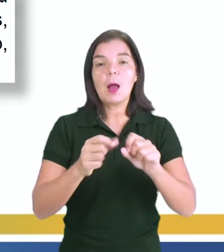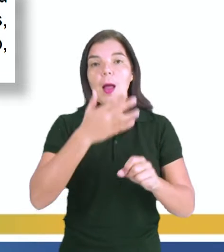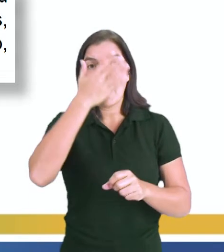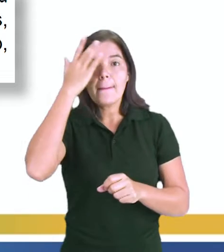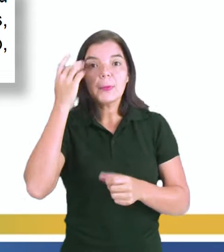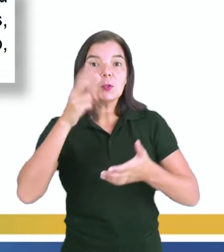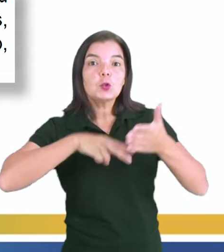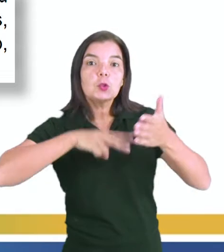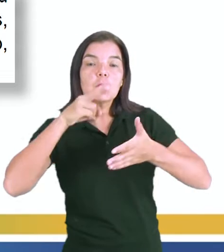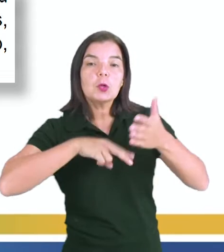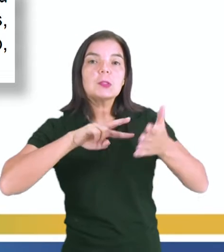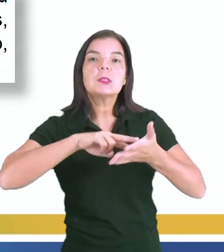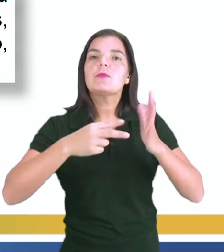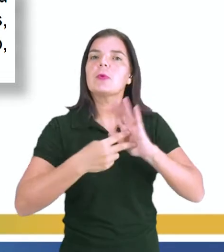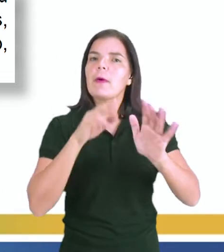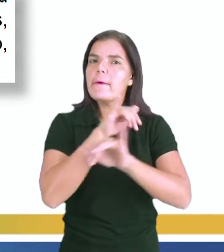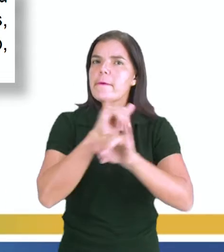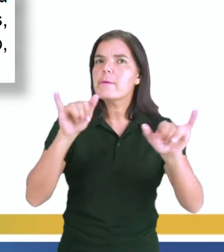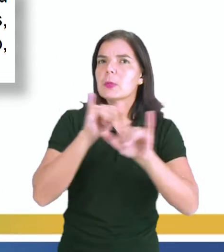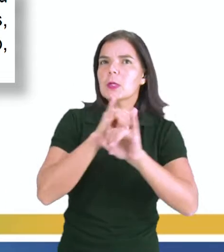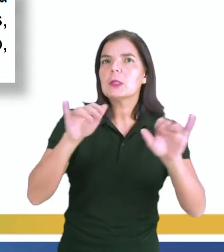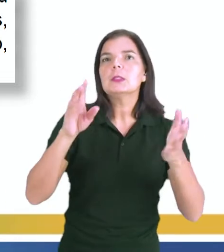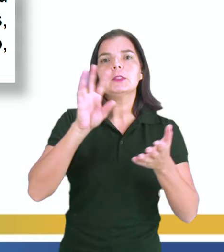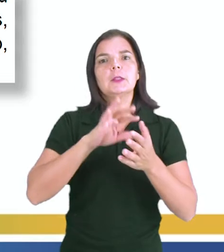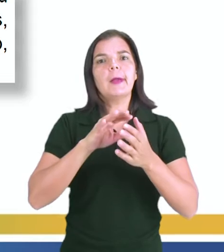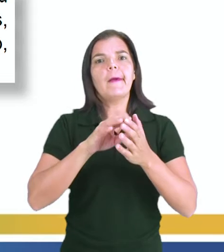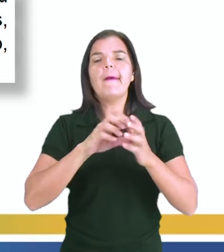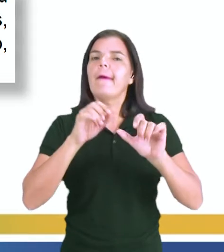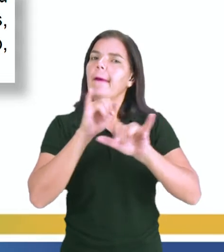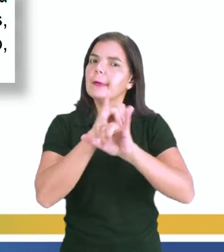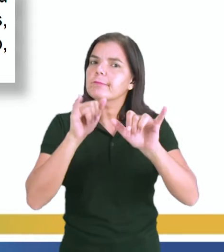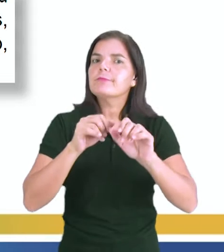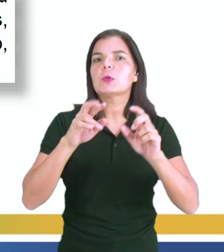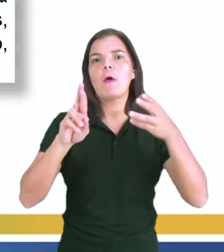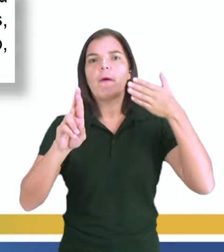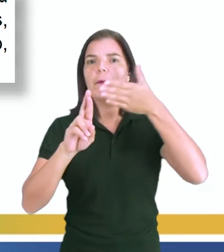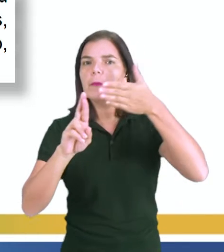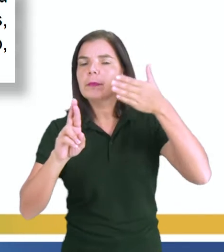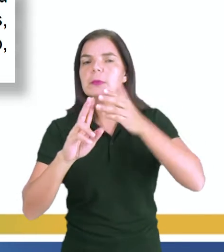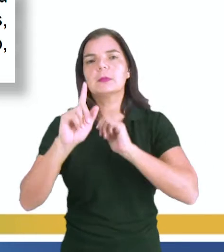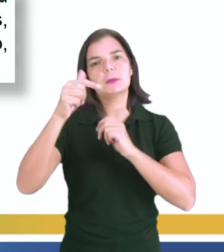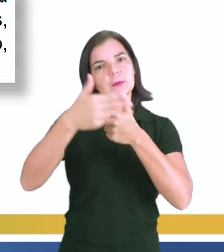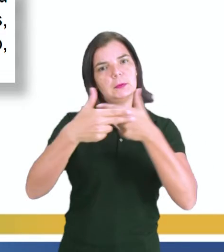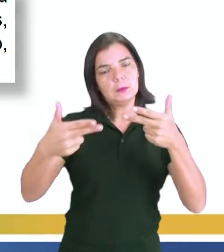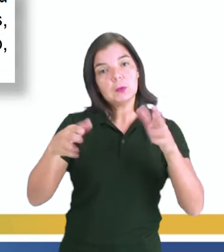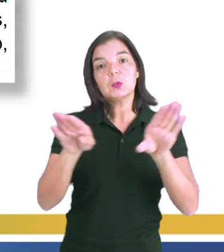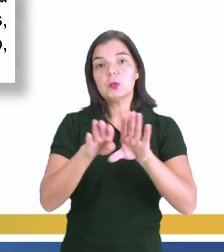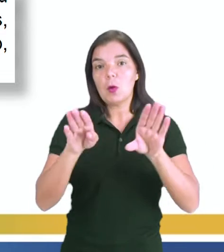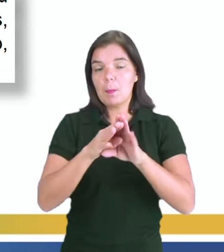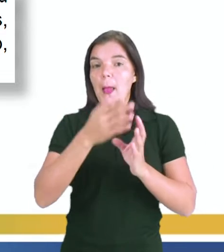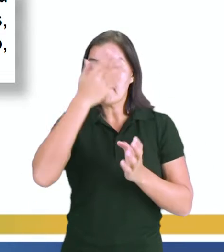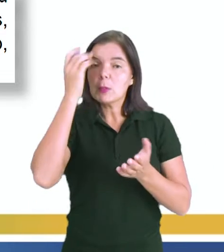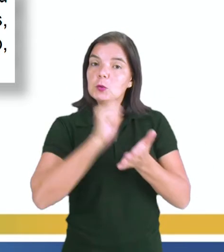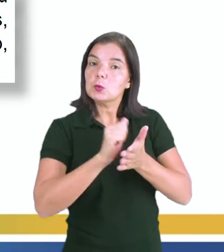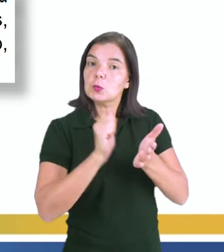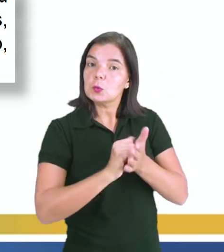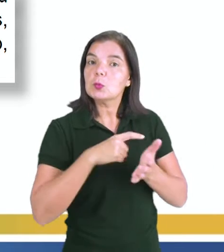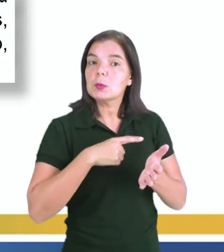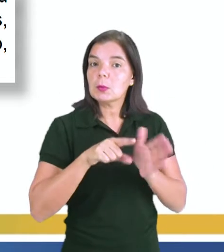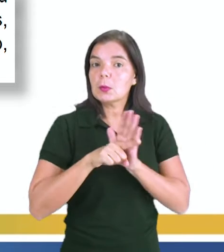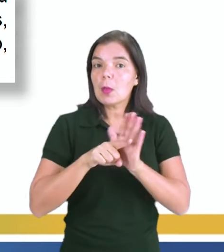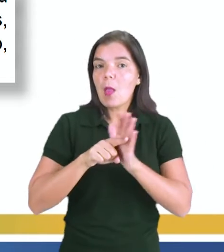convencer o leitor, ou seja, informações, fatos, dados, referências, entre outros, que esse articulista busca